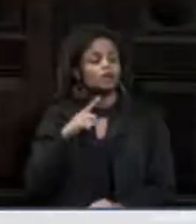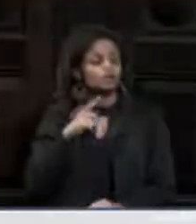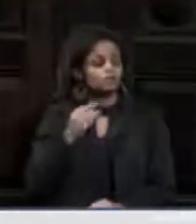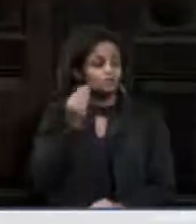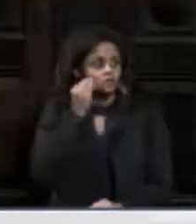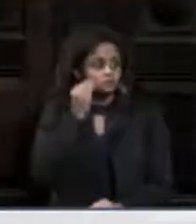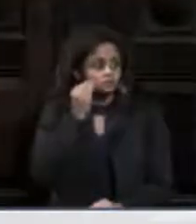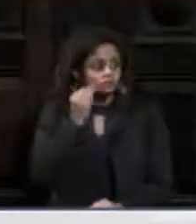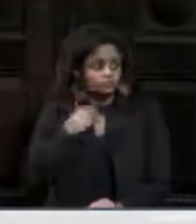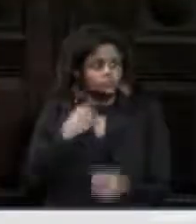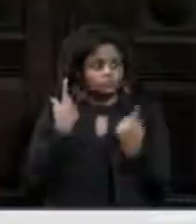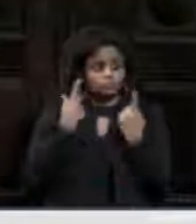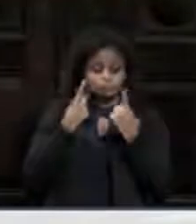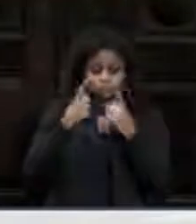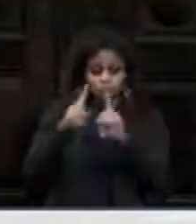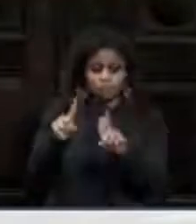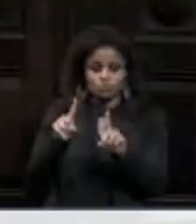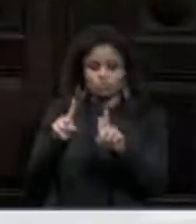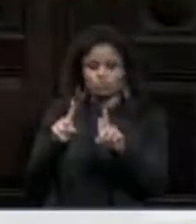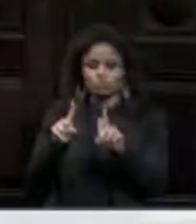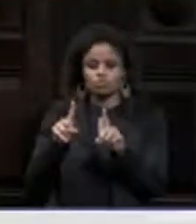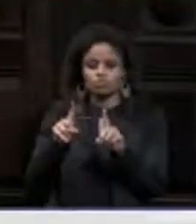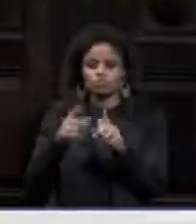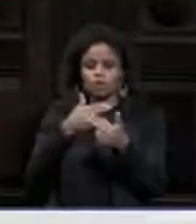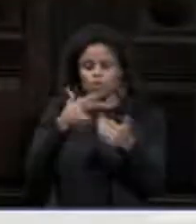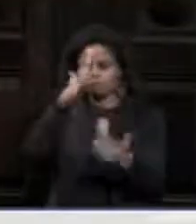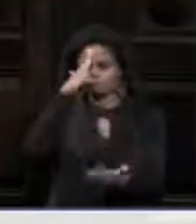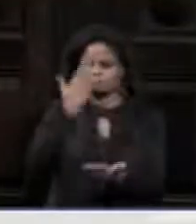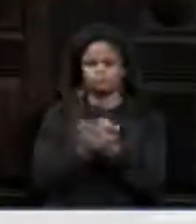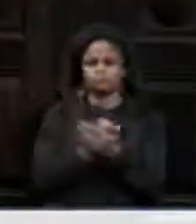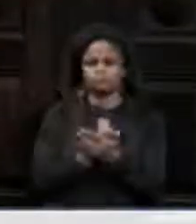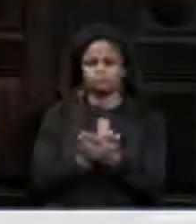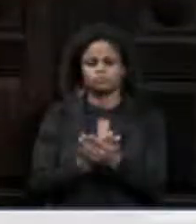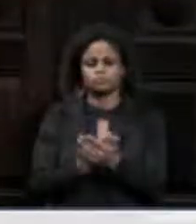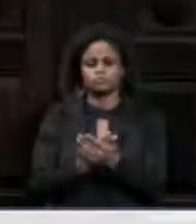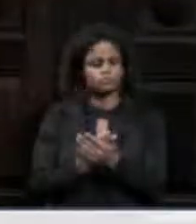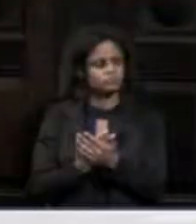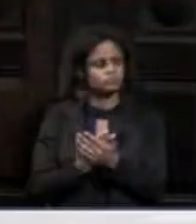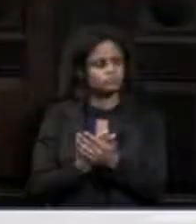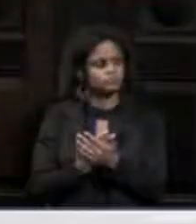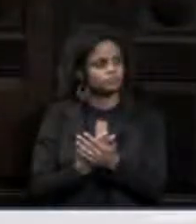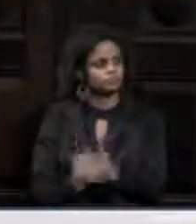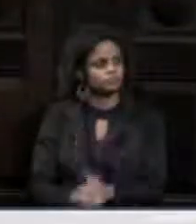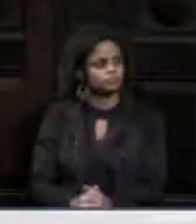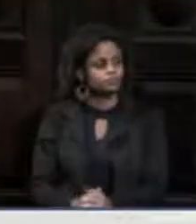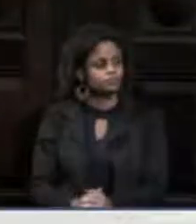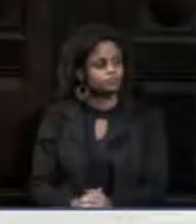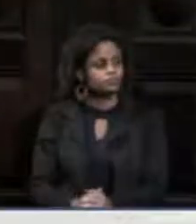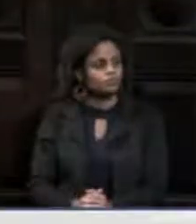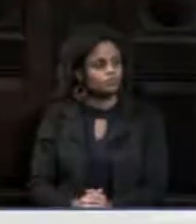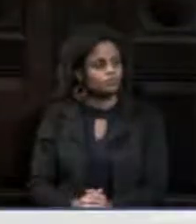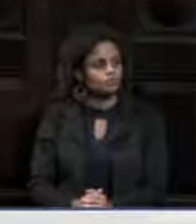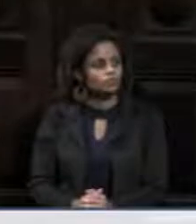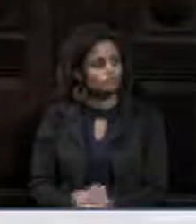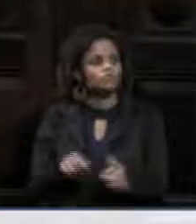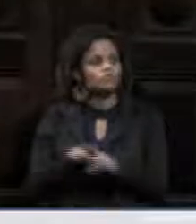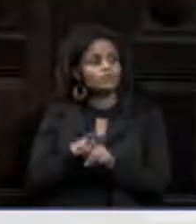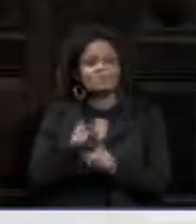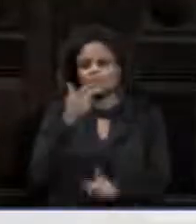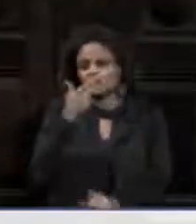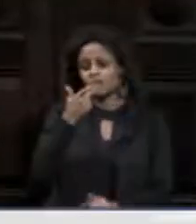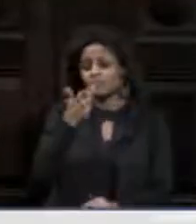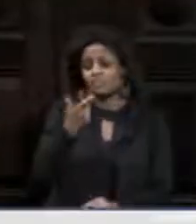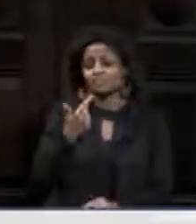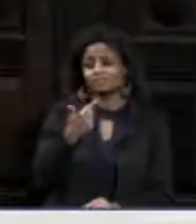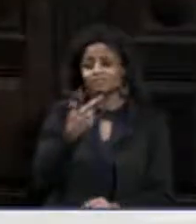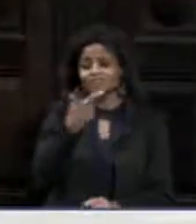posições contrárias às suas convicções e até mesmo admitindo que usou de